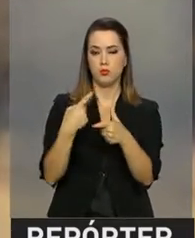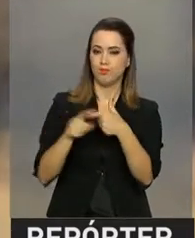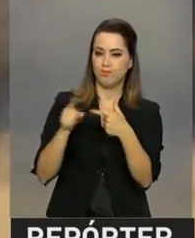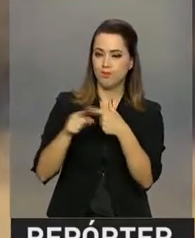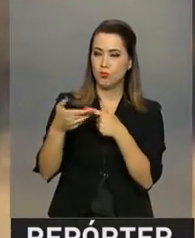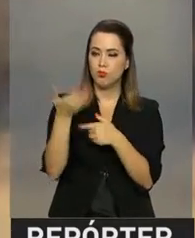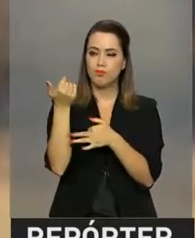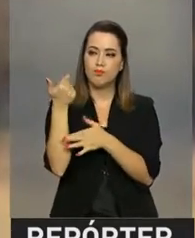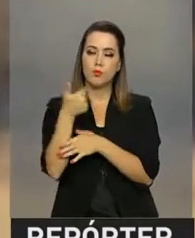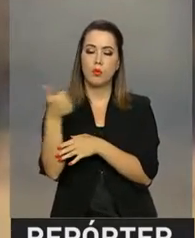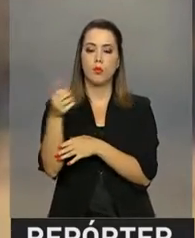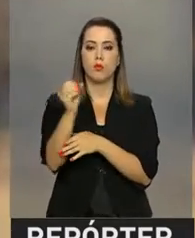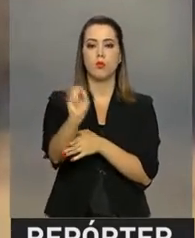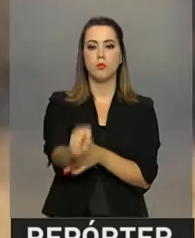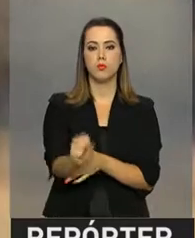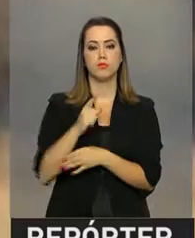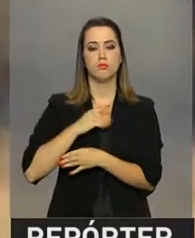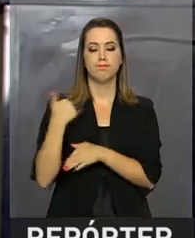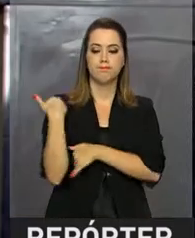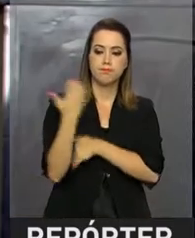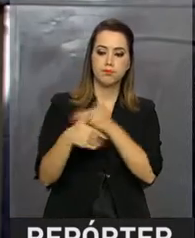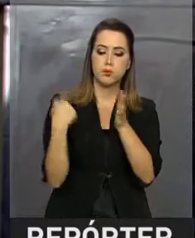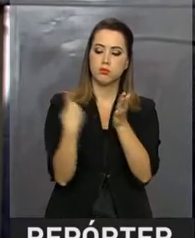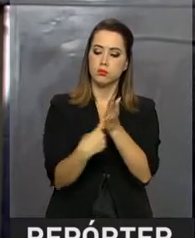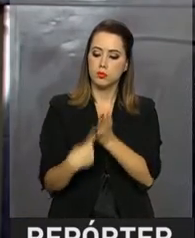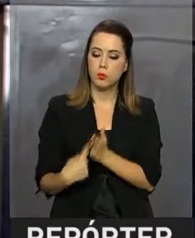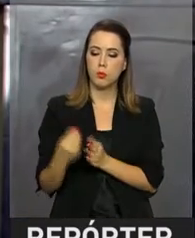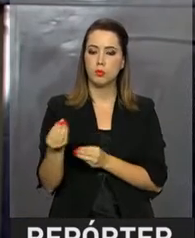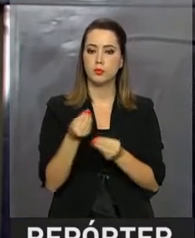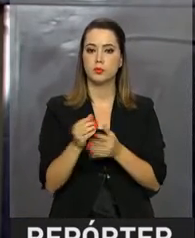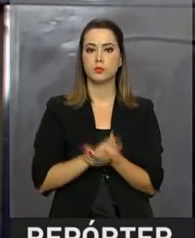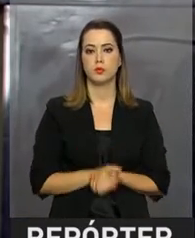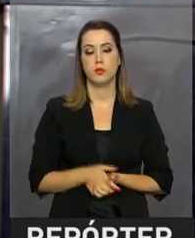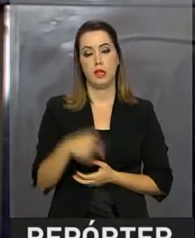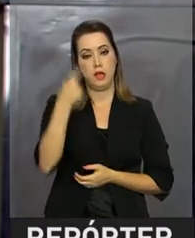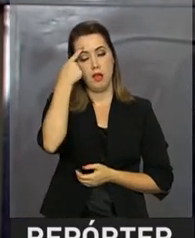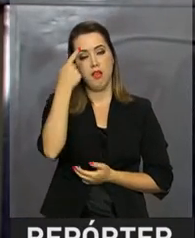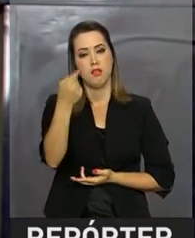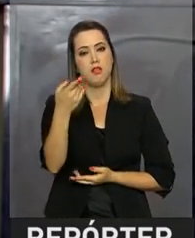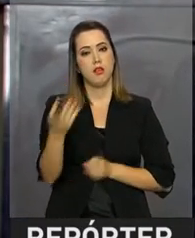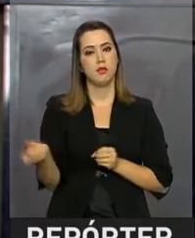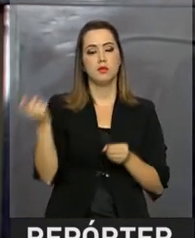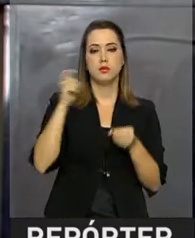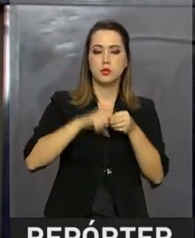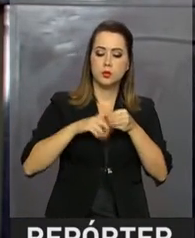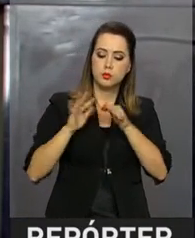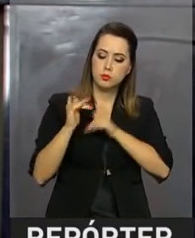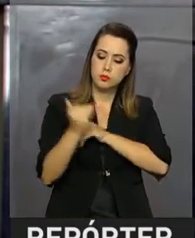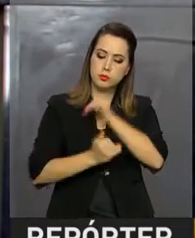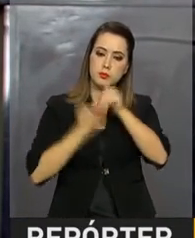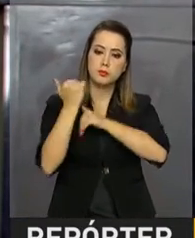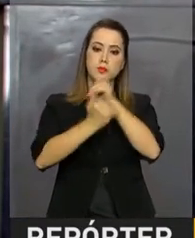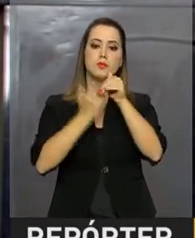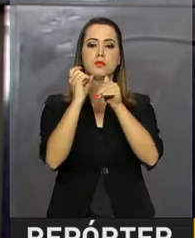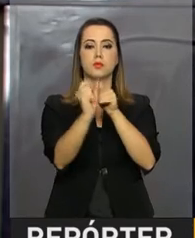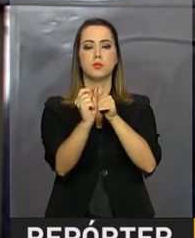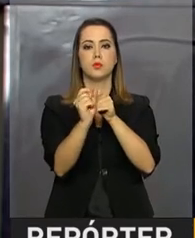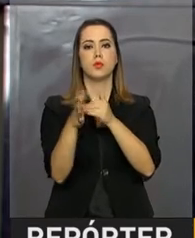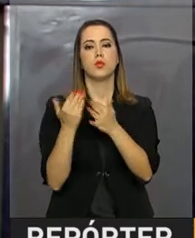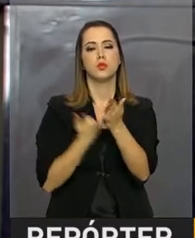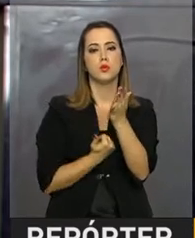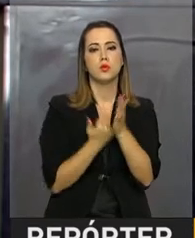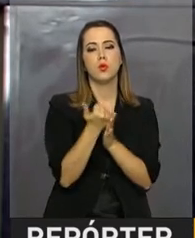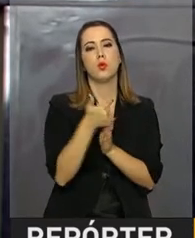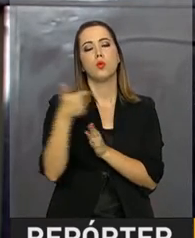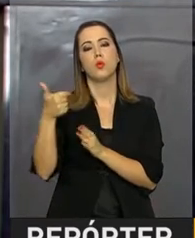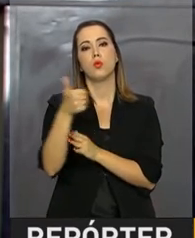segue como pauta principal na agenda. Agora, a ideia seria retomar níveis de crescimento do começo do